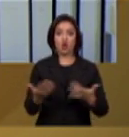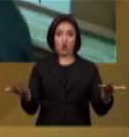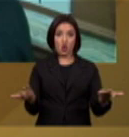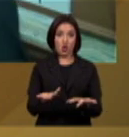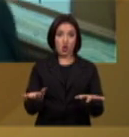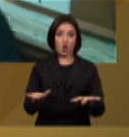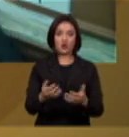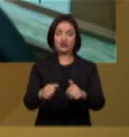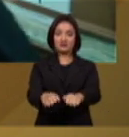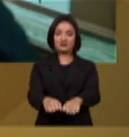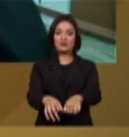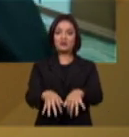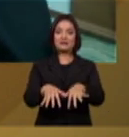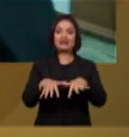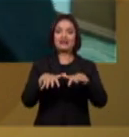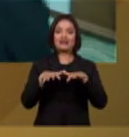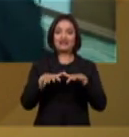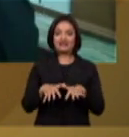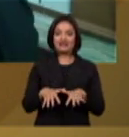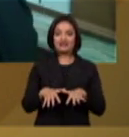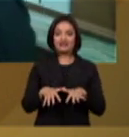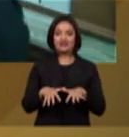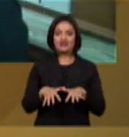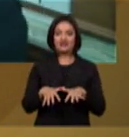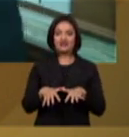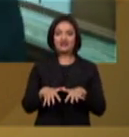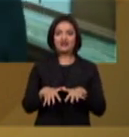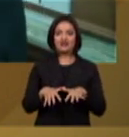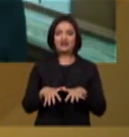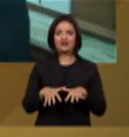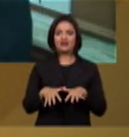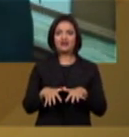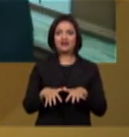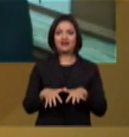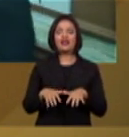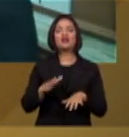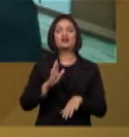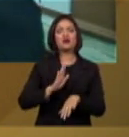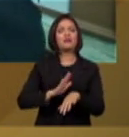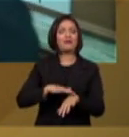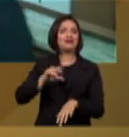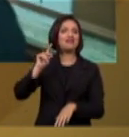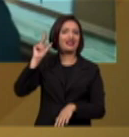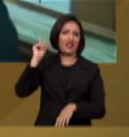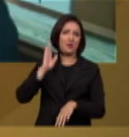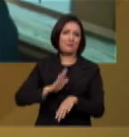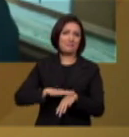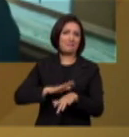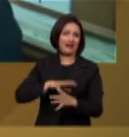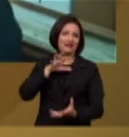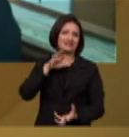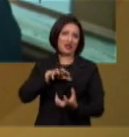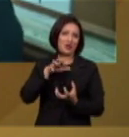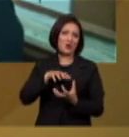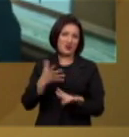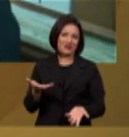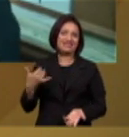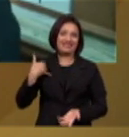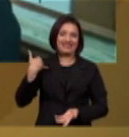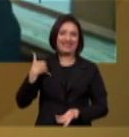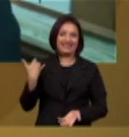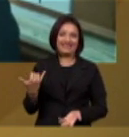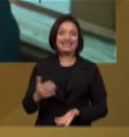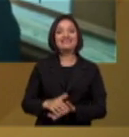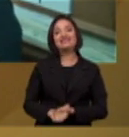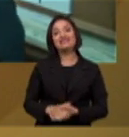plenário sou o mais longevo em termos de idade. E por isso